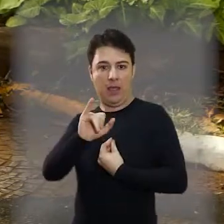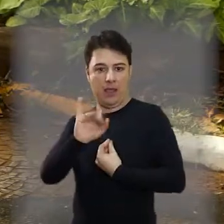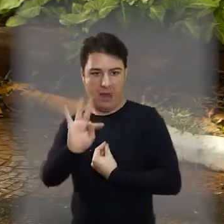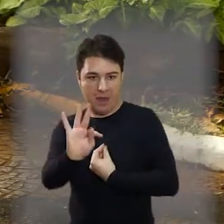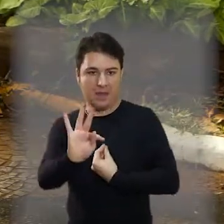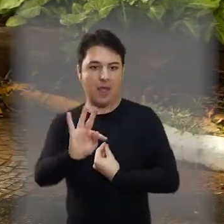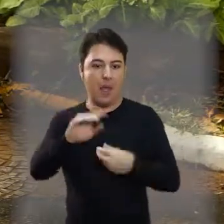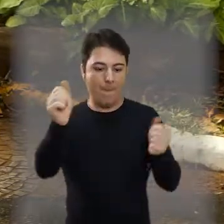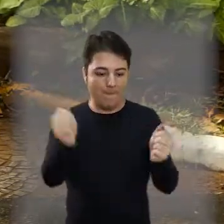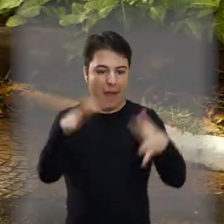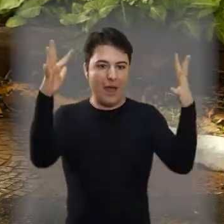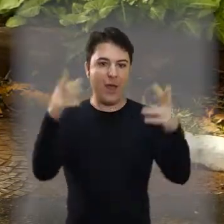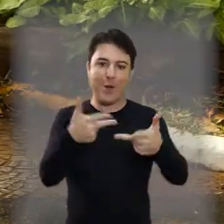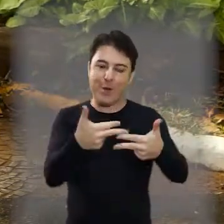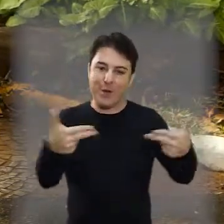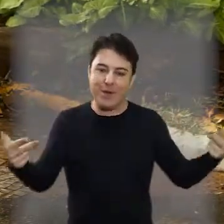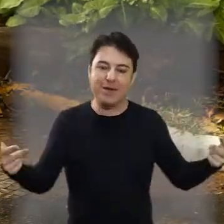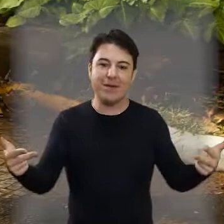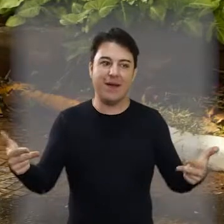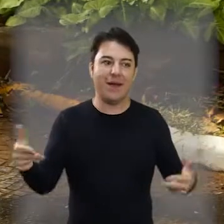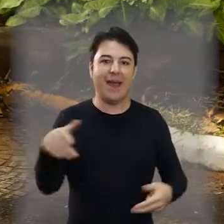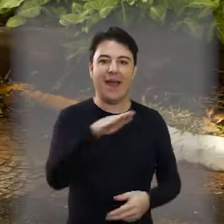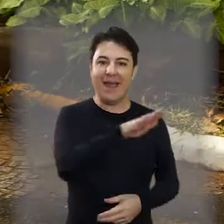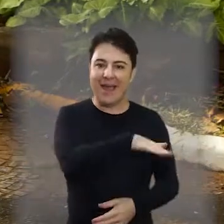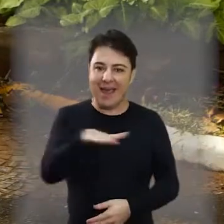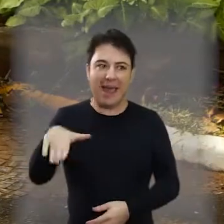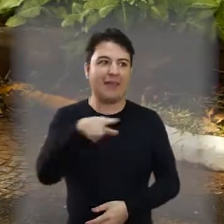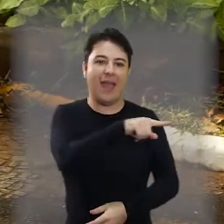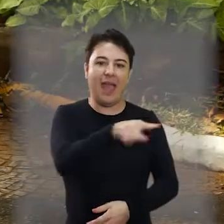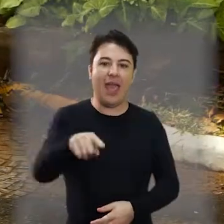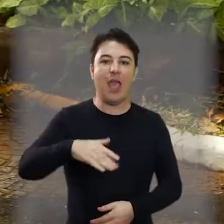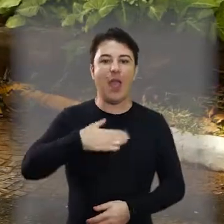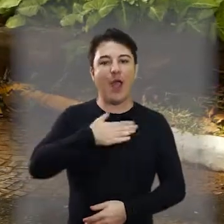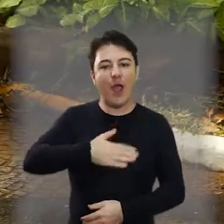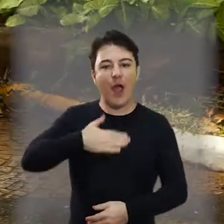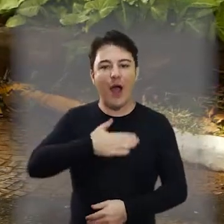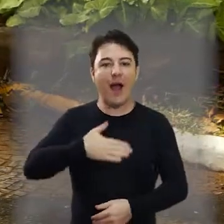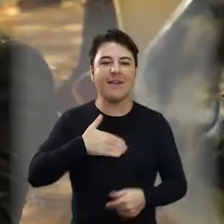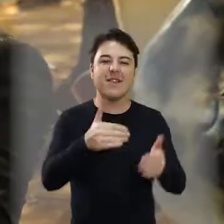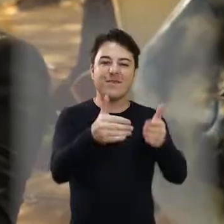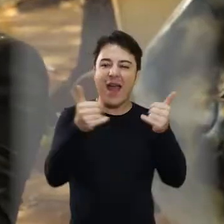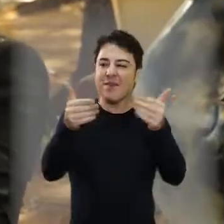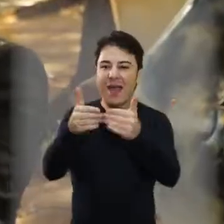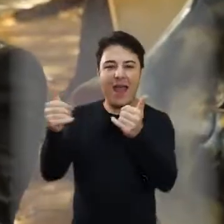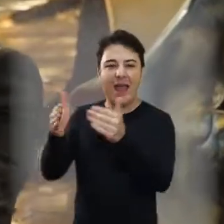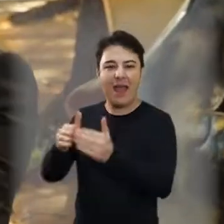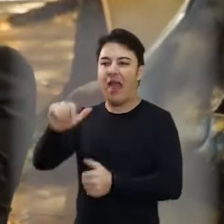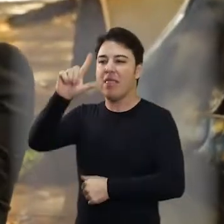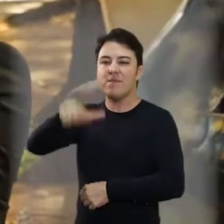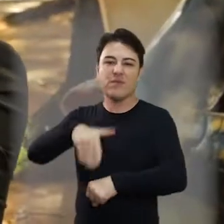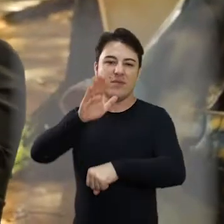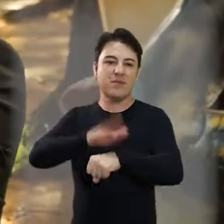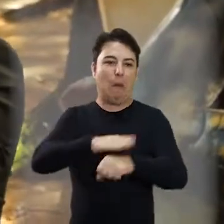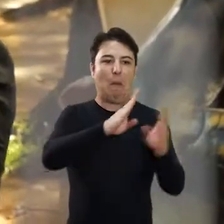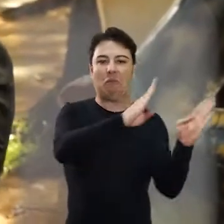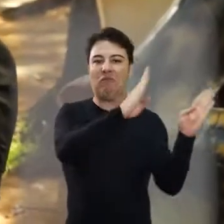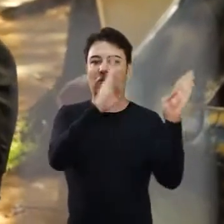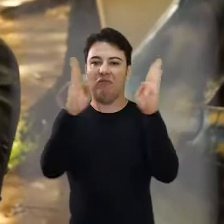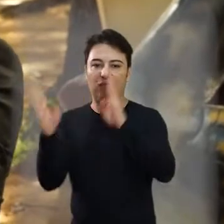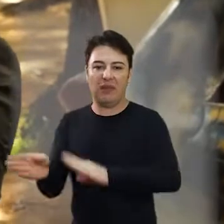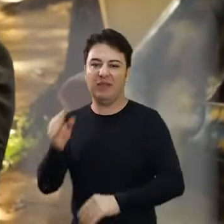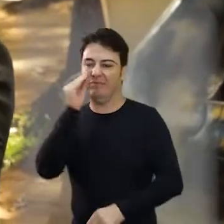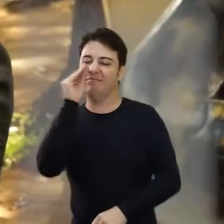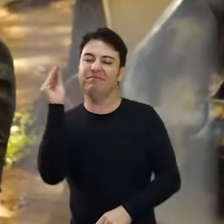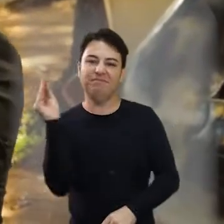com 8 anos que eu comecei a desenvolver isso como meu primeiro kit de mágica. Eu ganhei meu primeiro kit de mágica, geralmente é uma coisa passageira, né? Todas as